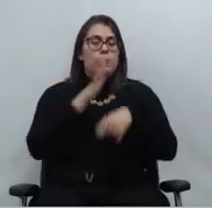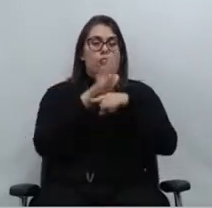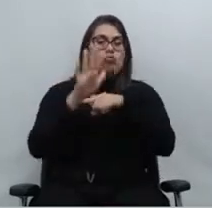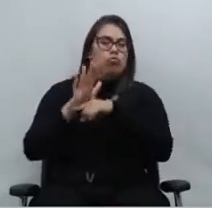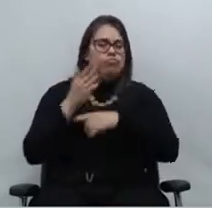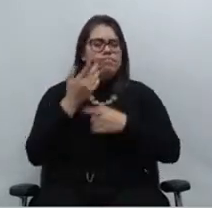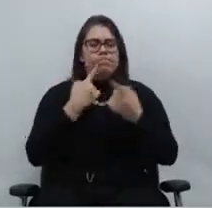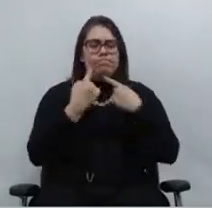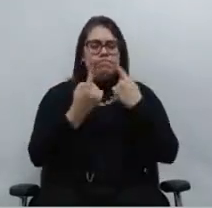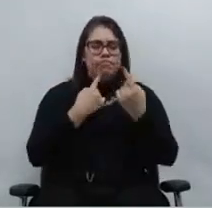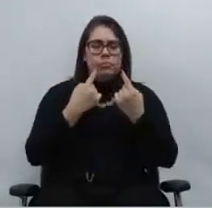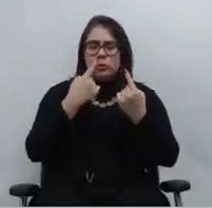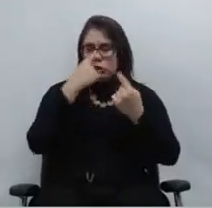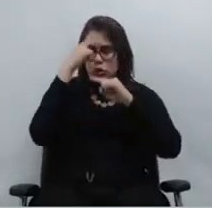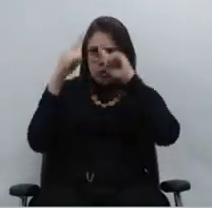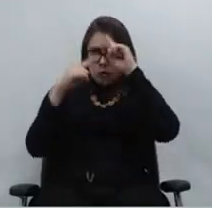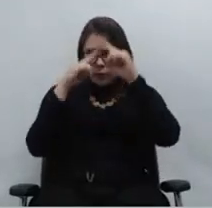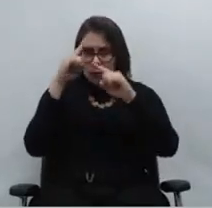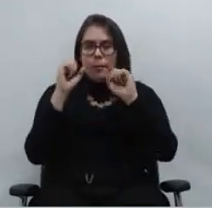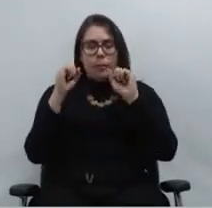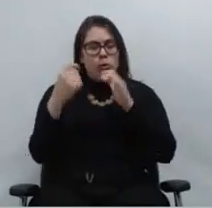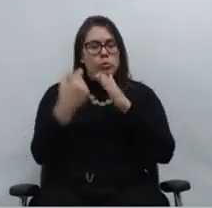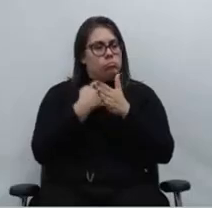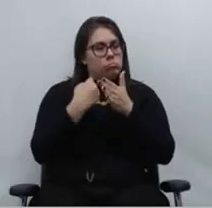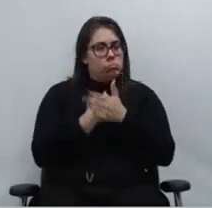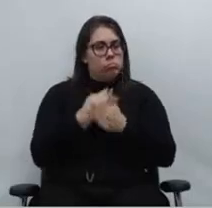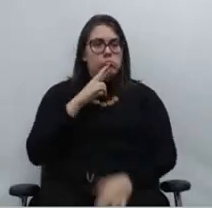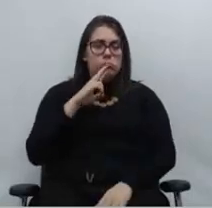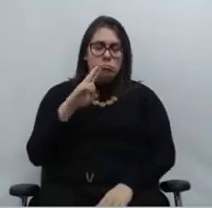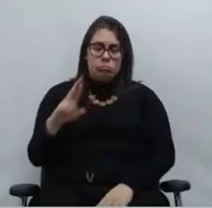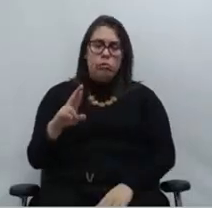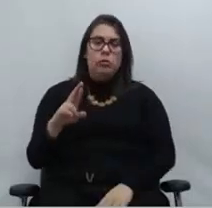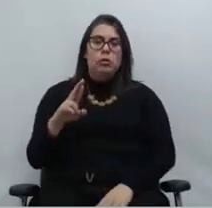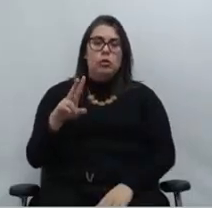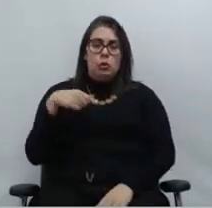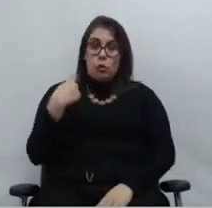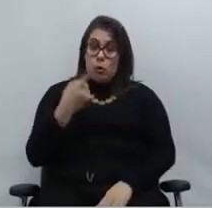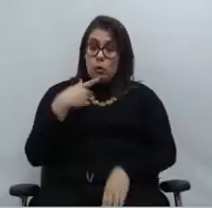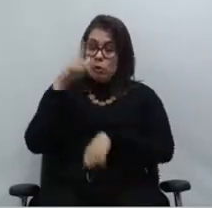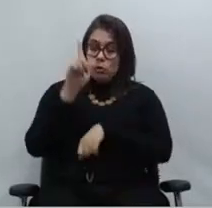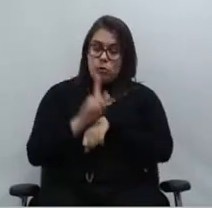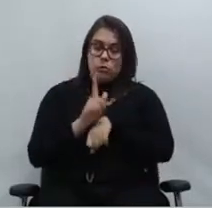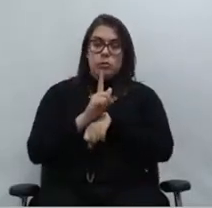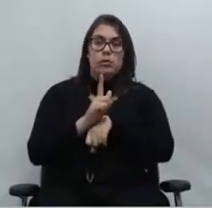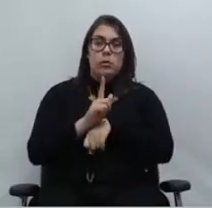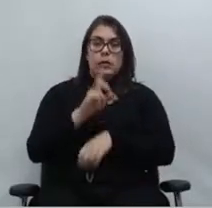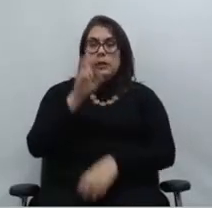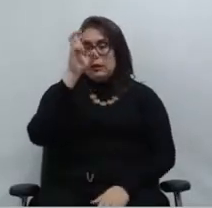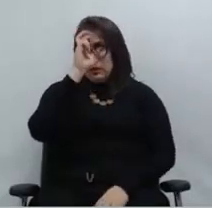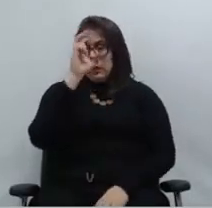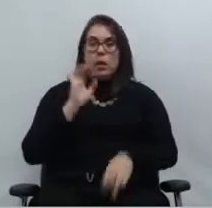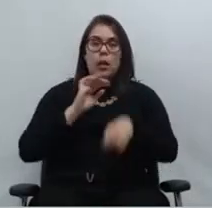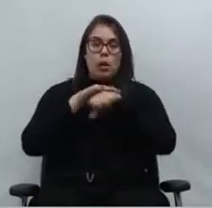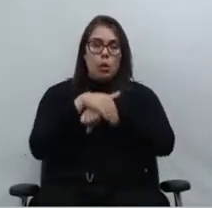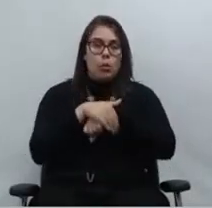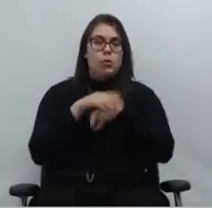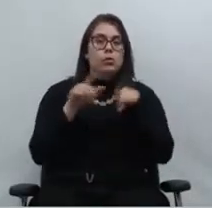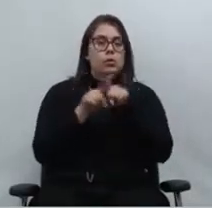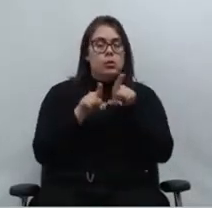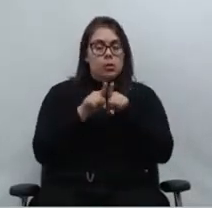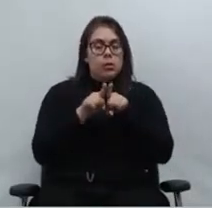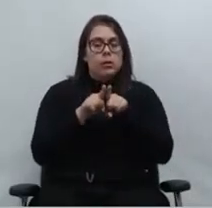dúvidas dos conselheiros e conselheiras. Outros questionamentos foram endereçados à gestão, tanto na quinta-feira à noite, como